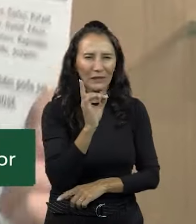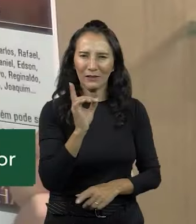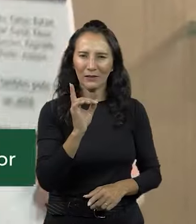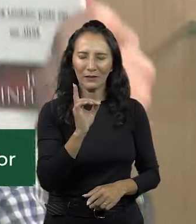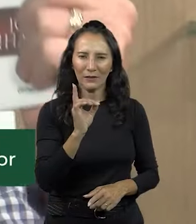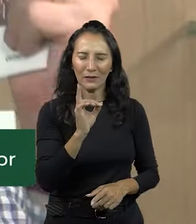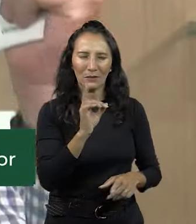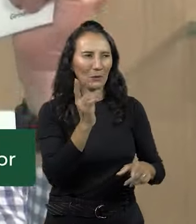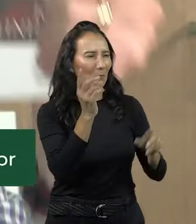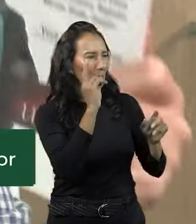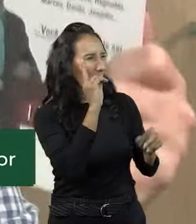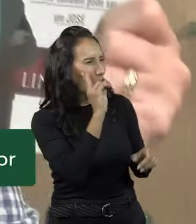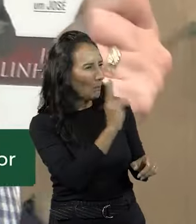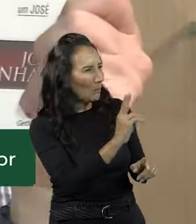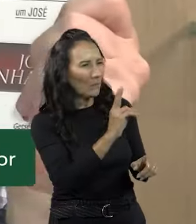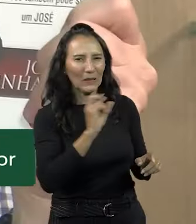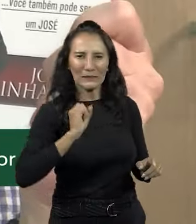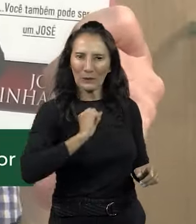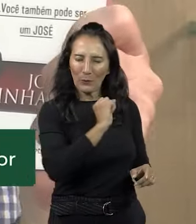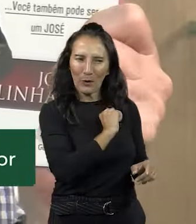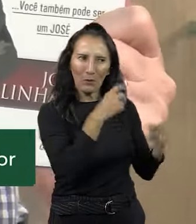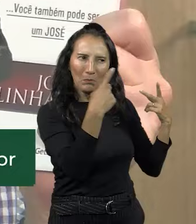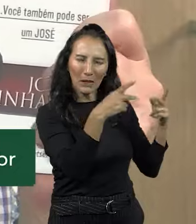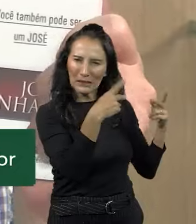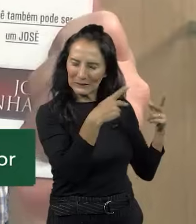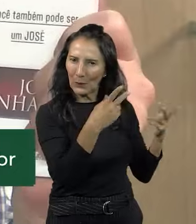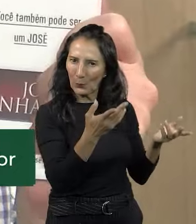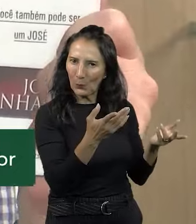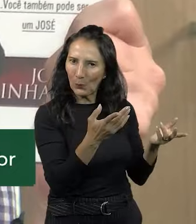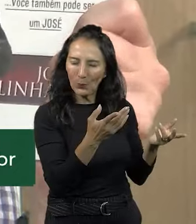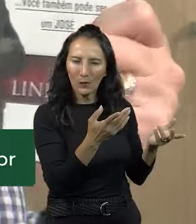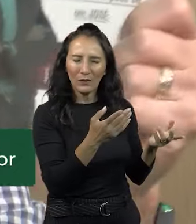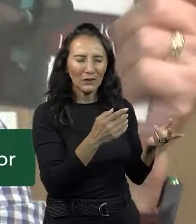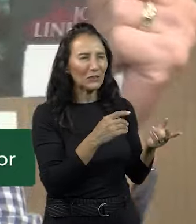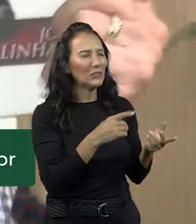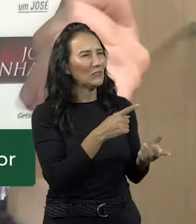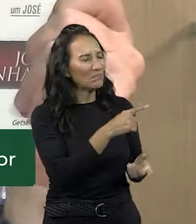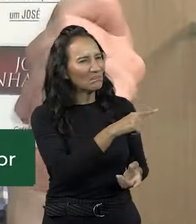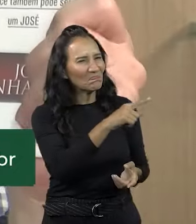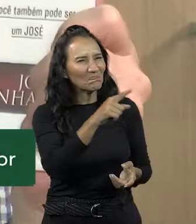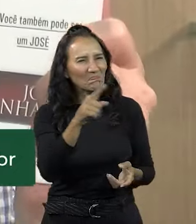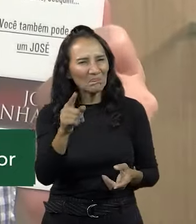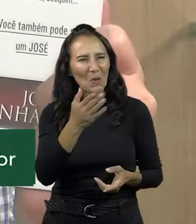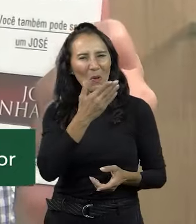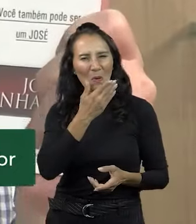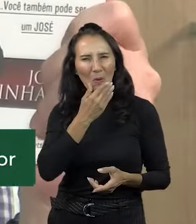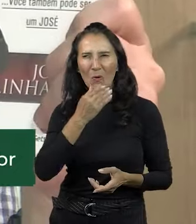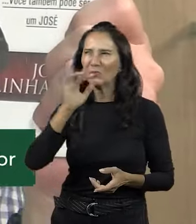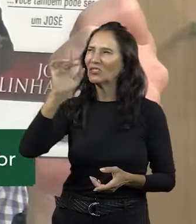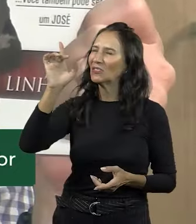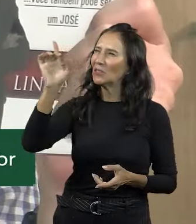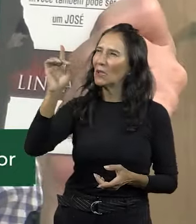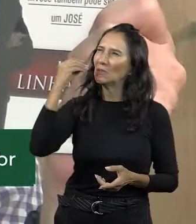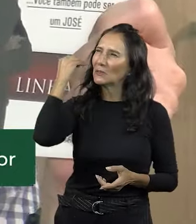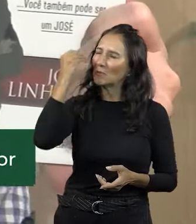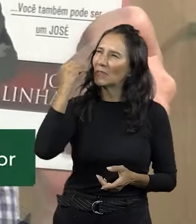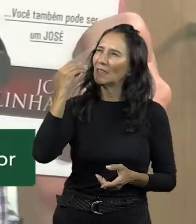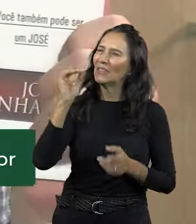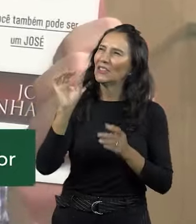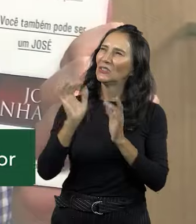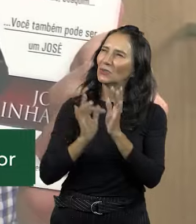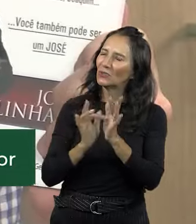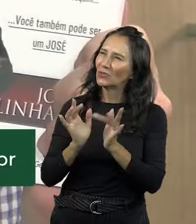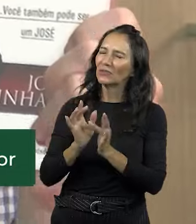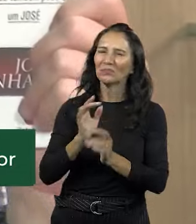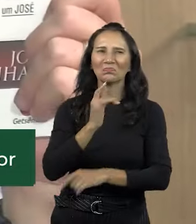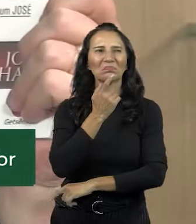que levaram os seus familiares como Gideão Abraão a uma experiência com Cristo então eu tomei posse eu falei